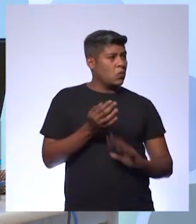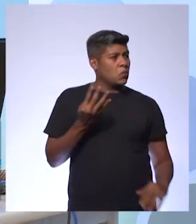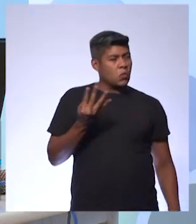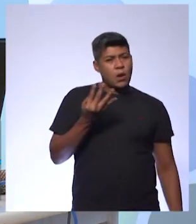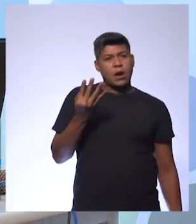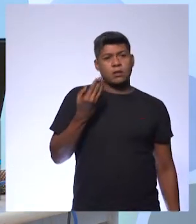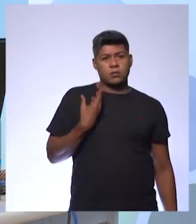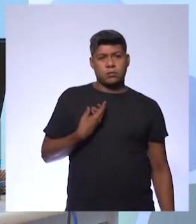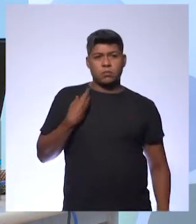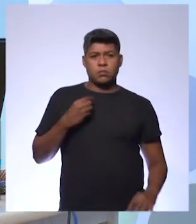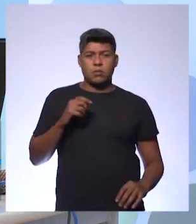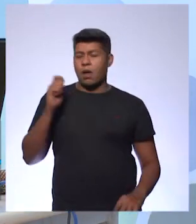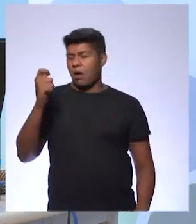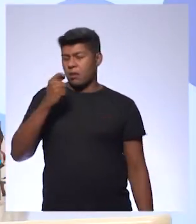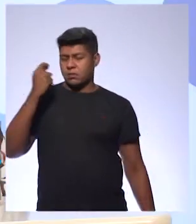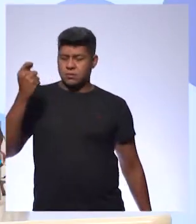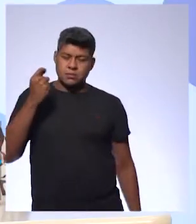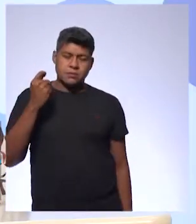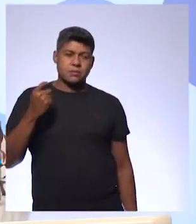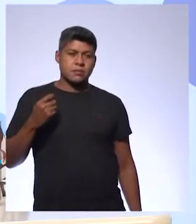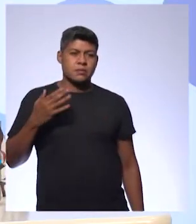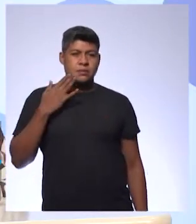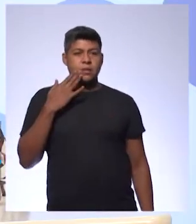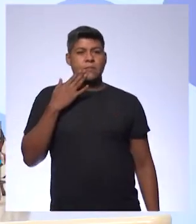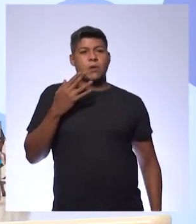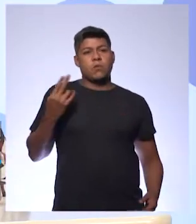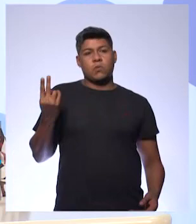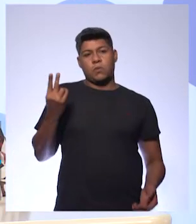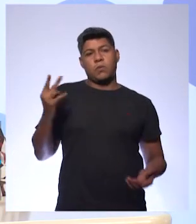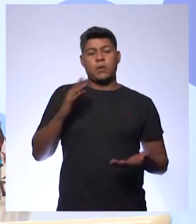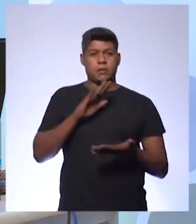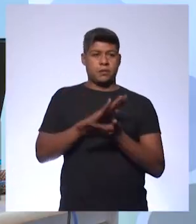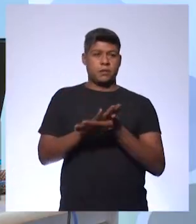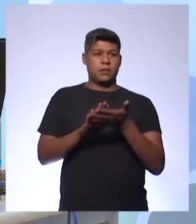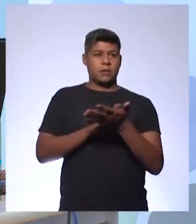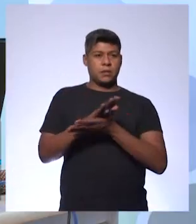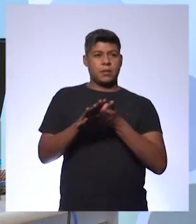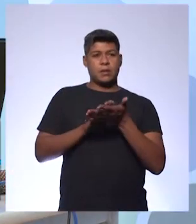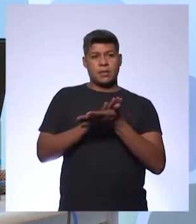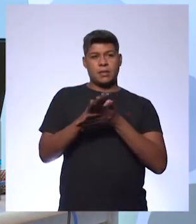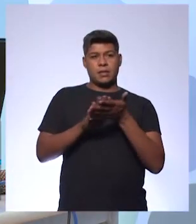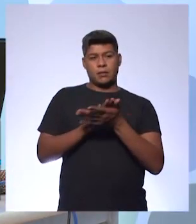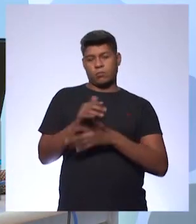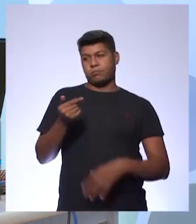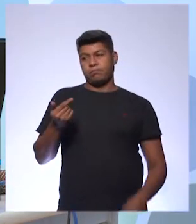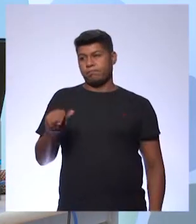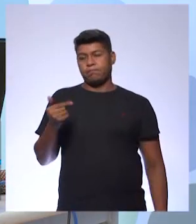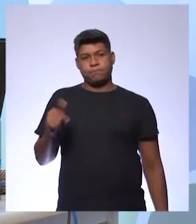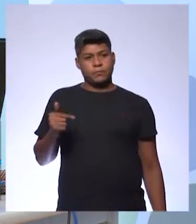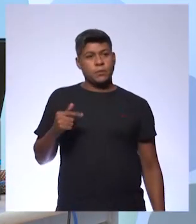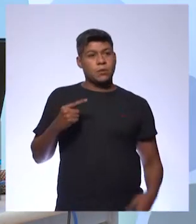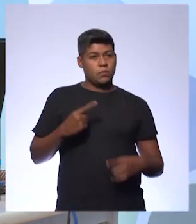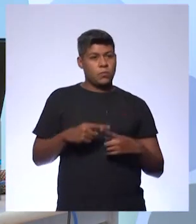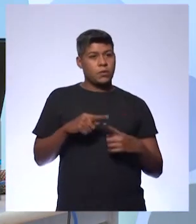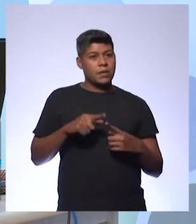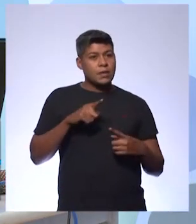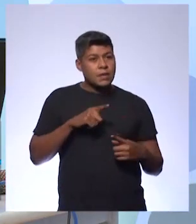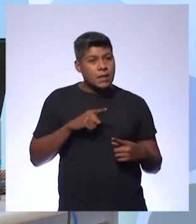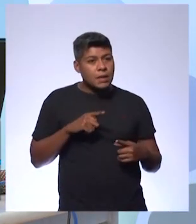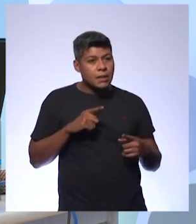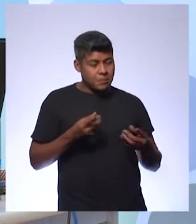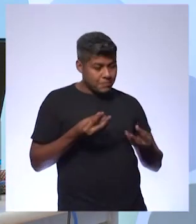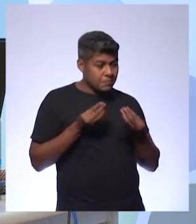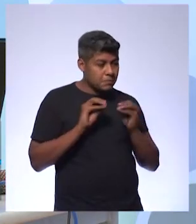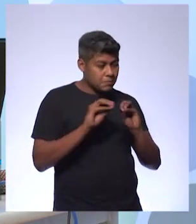pros Tem. estão arrasando. Parelha não tem, não. Marcelo tá falando parelha? Tem parelha, não. Porque ali eu tinha estrofes